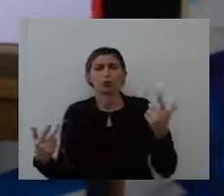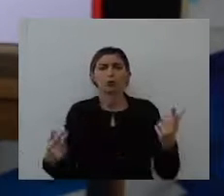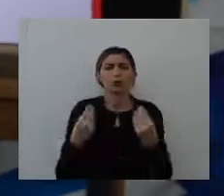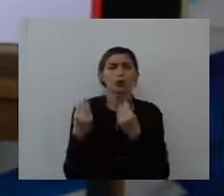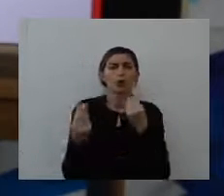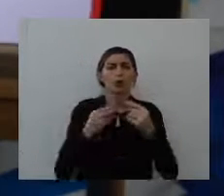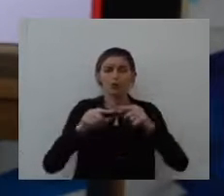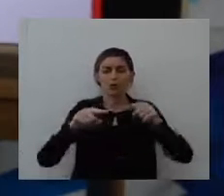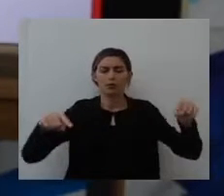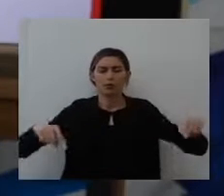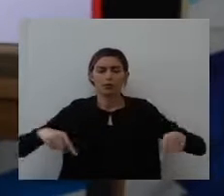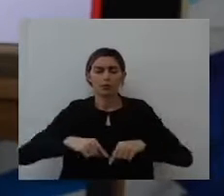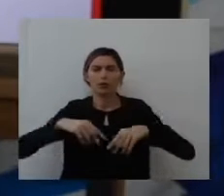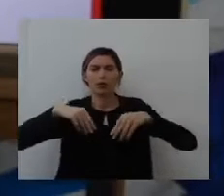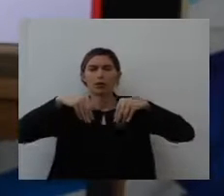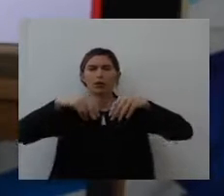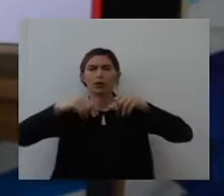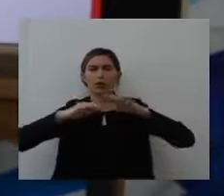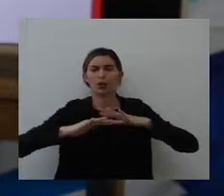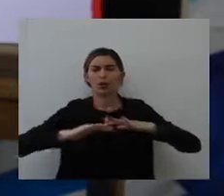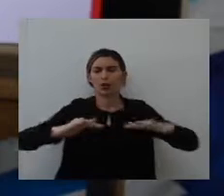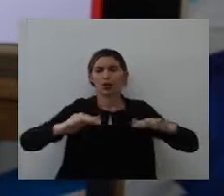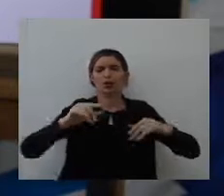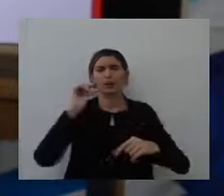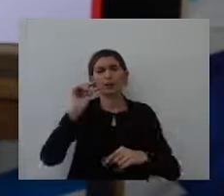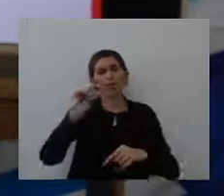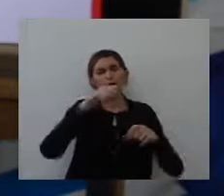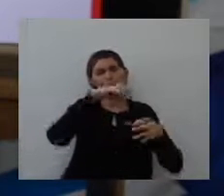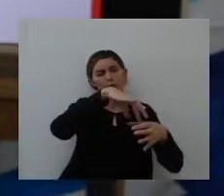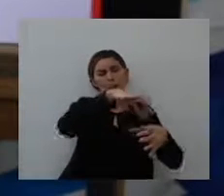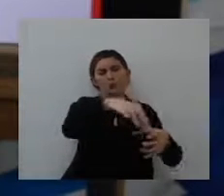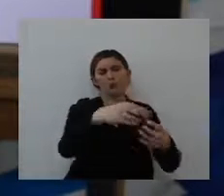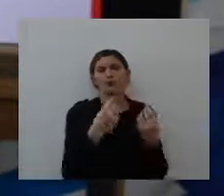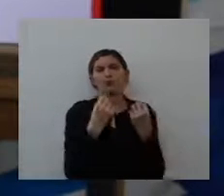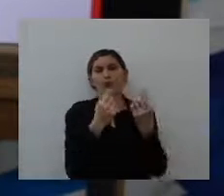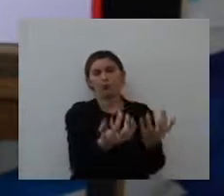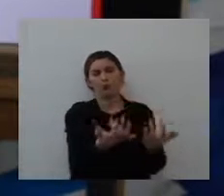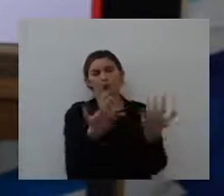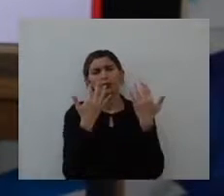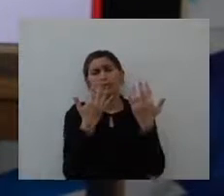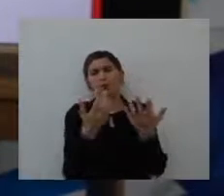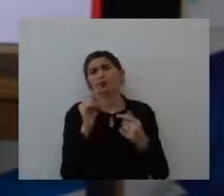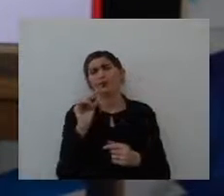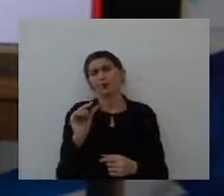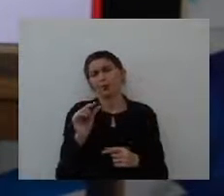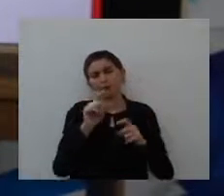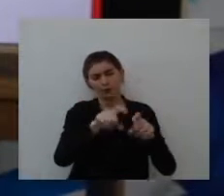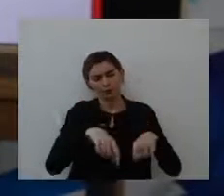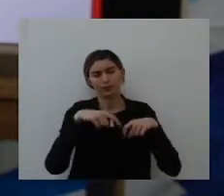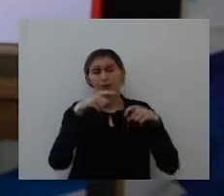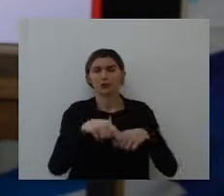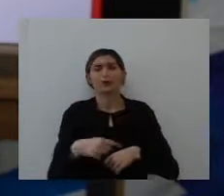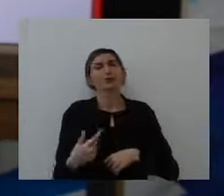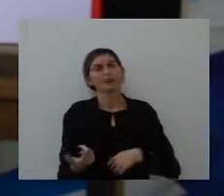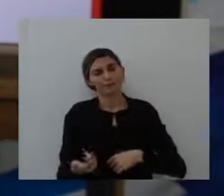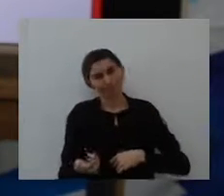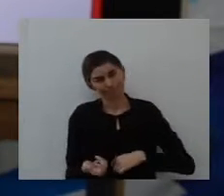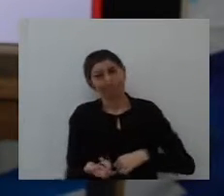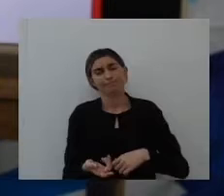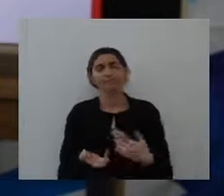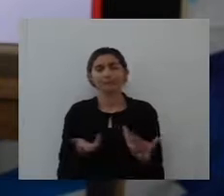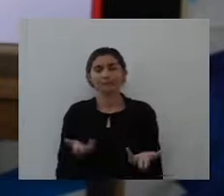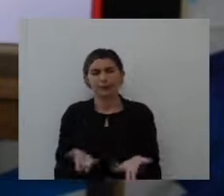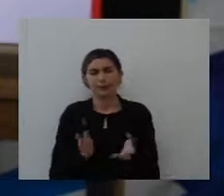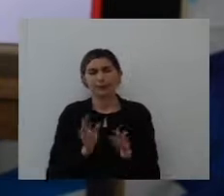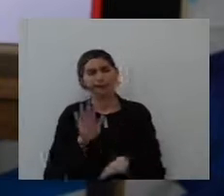terras no território grego? Pouco produtivas, pouco dada à agricultura, tá bem?